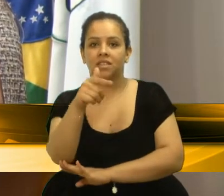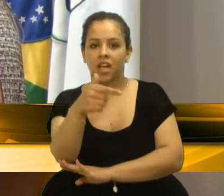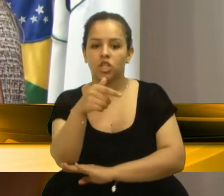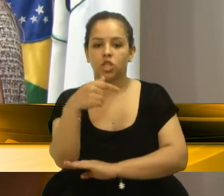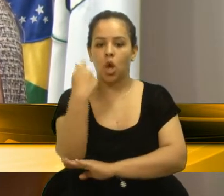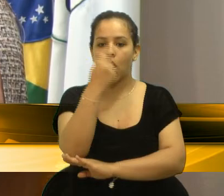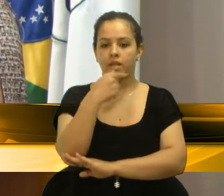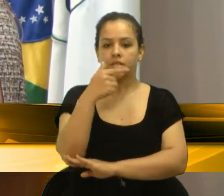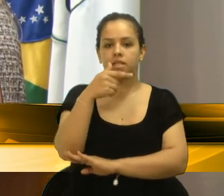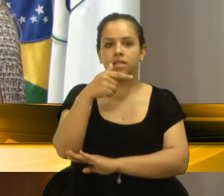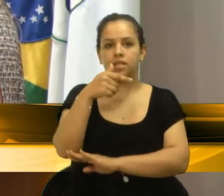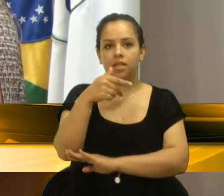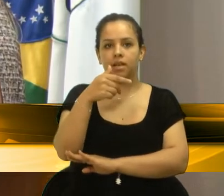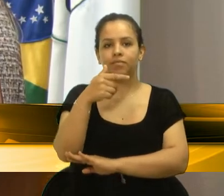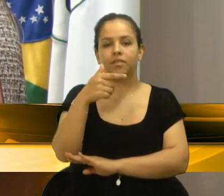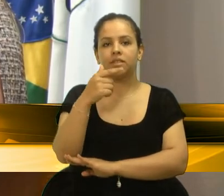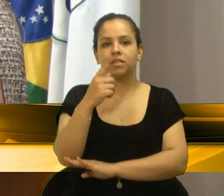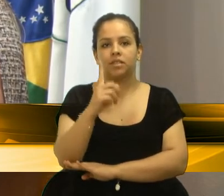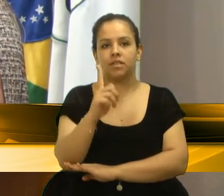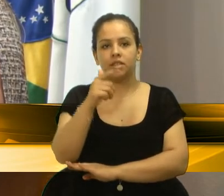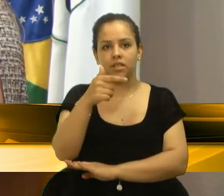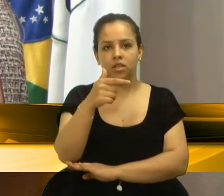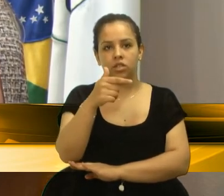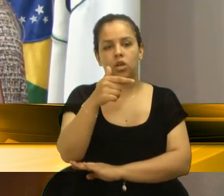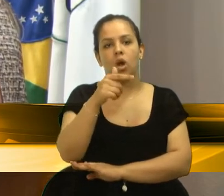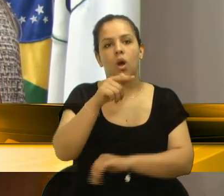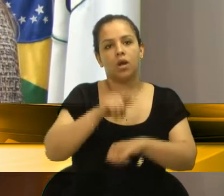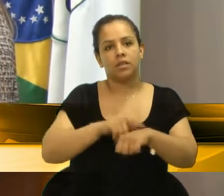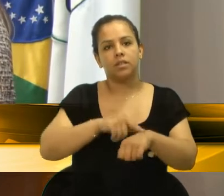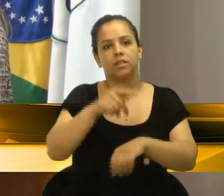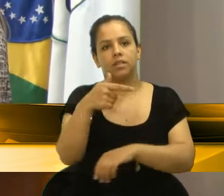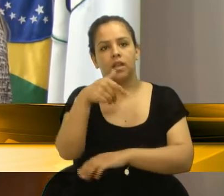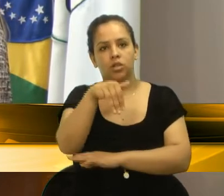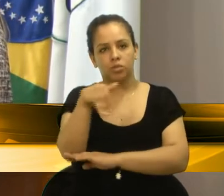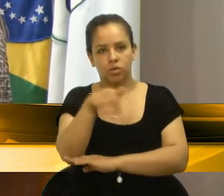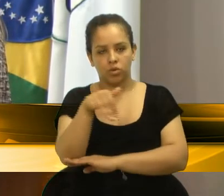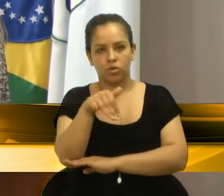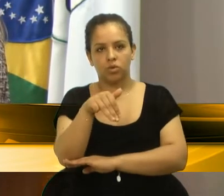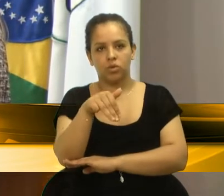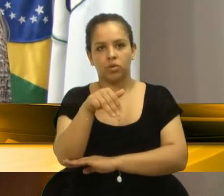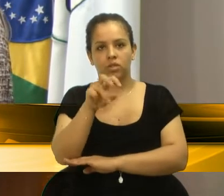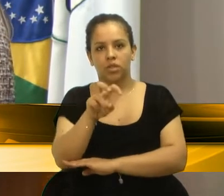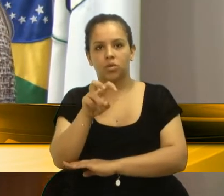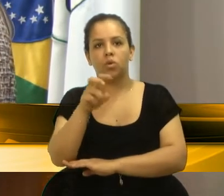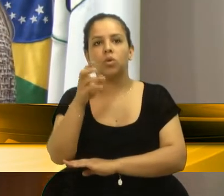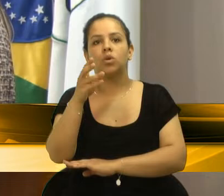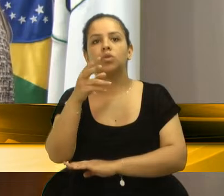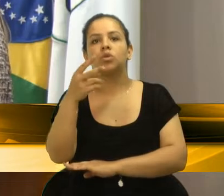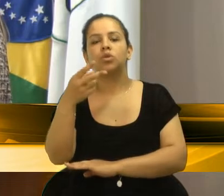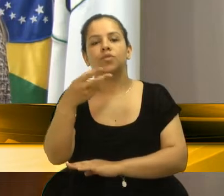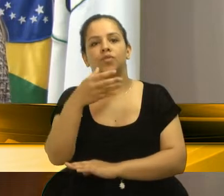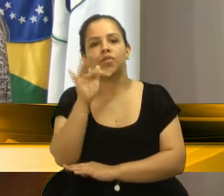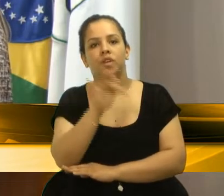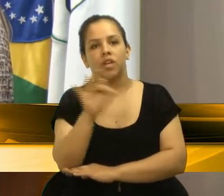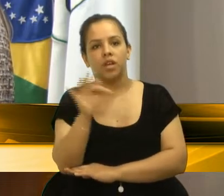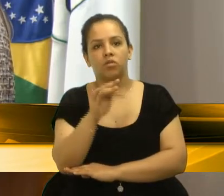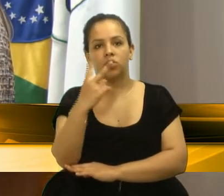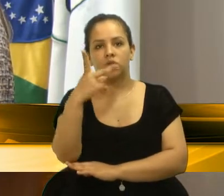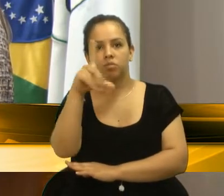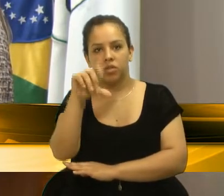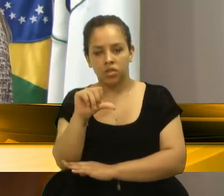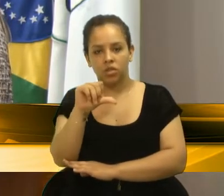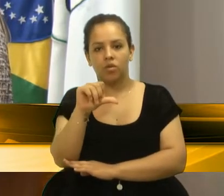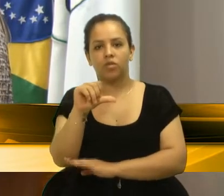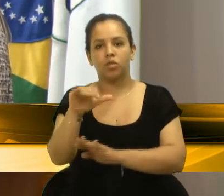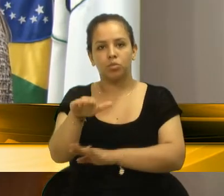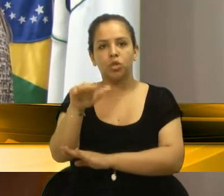17h07 do dia 5/2 de 2019, uma convocação para a reunião a se realizar